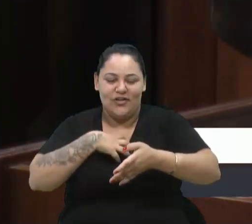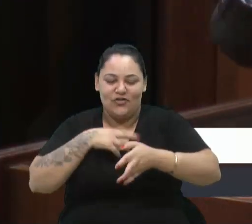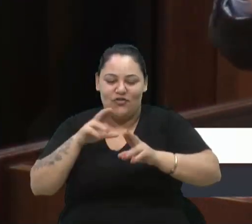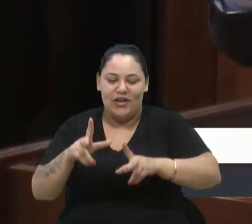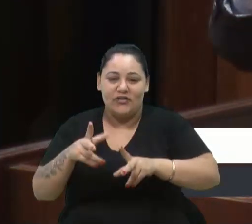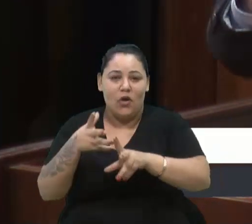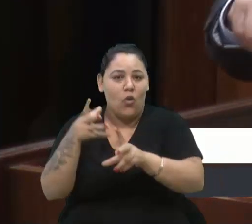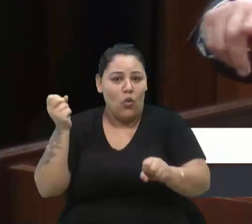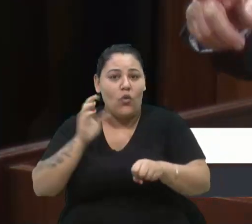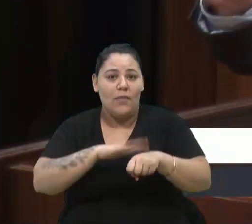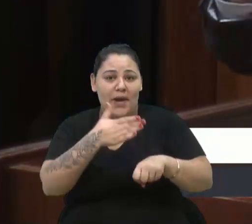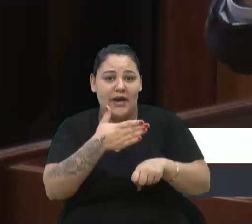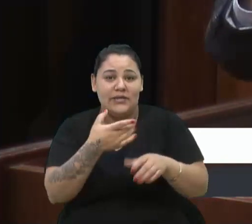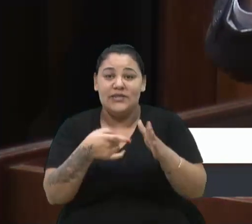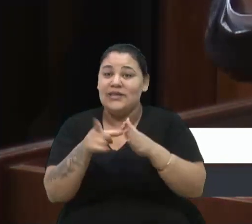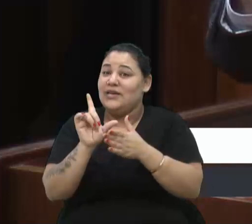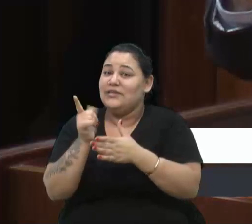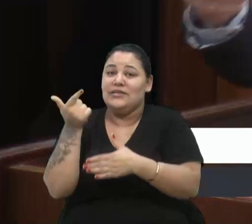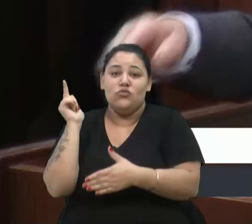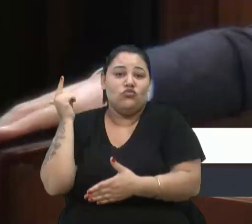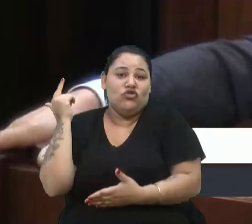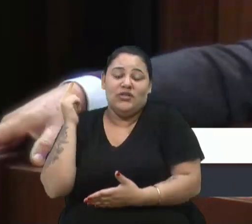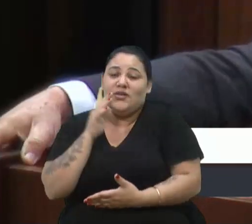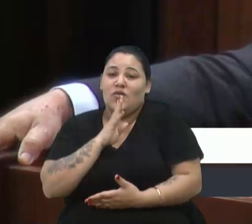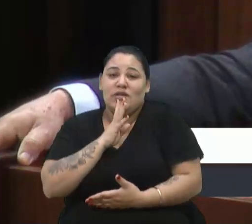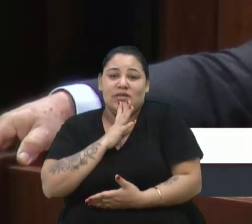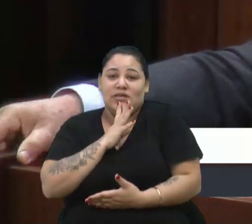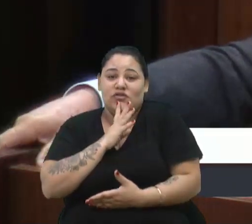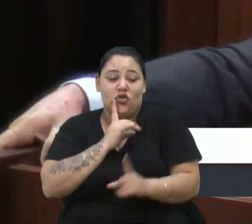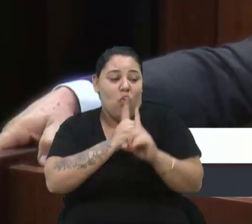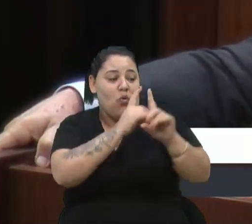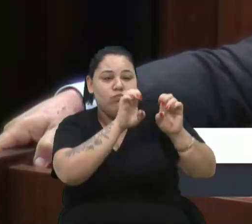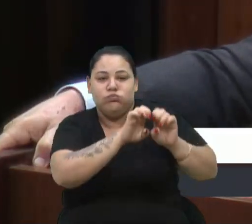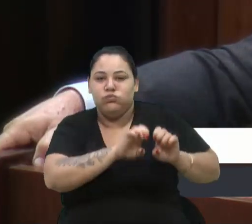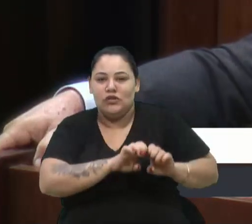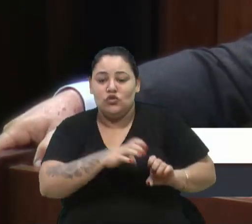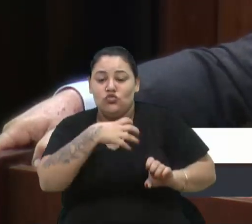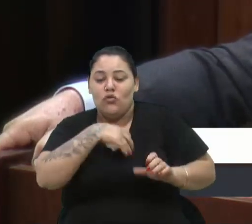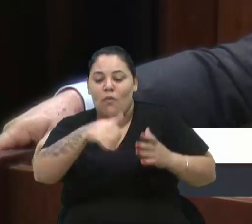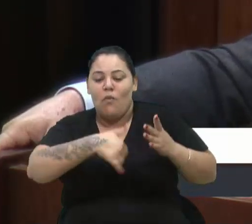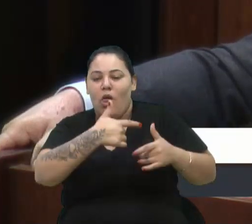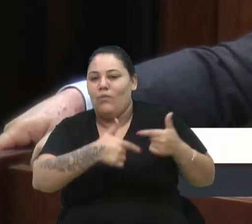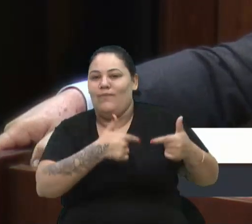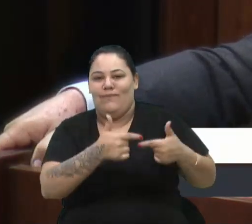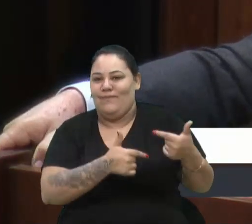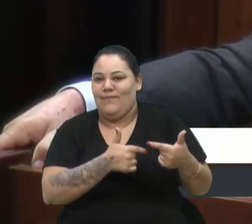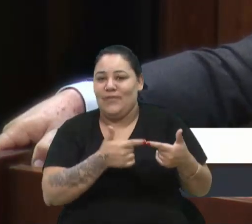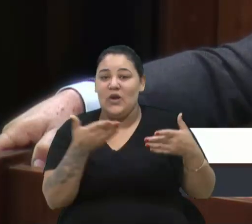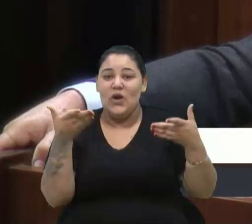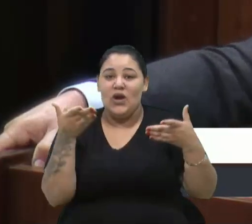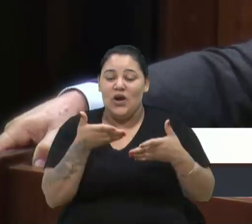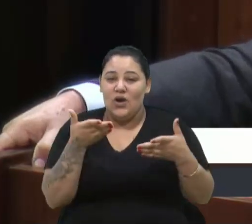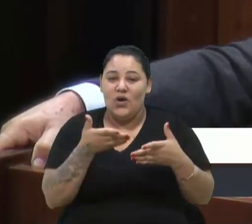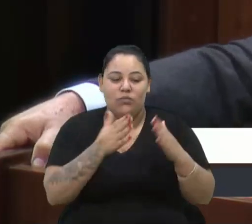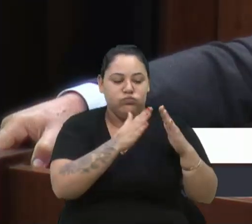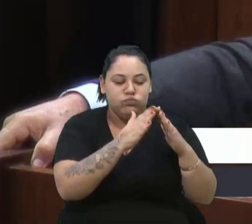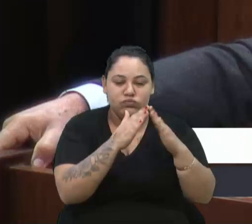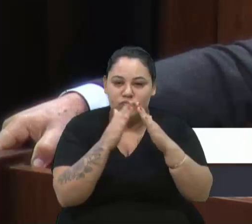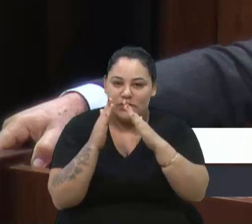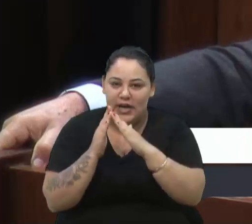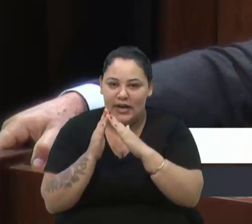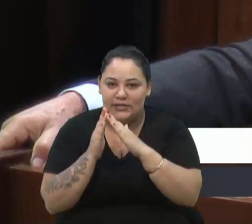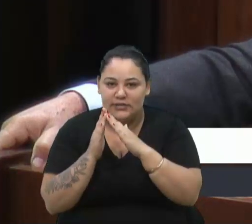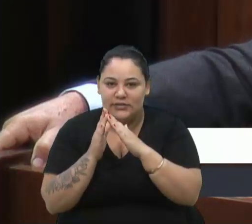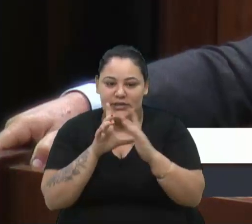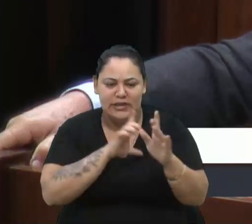não tinha esse conhecimento de buscar uma estrutura melhor então aquela enfim propriedade que se